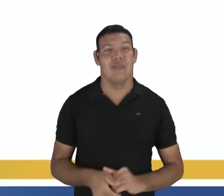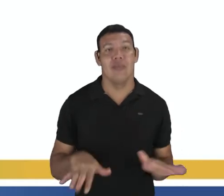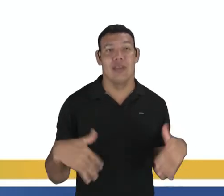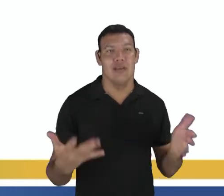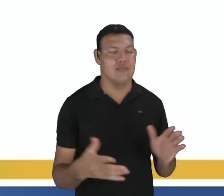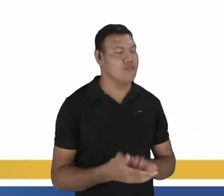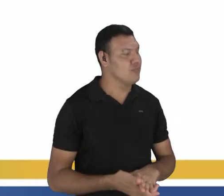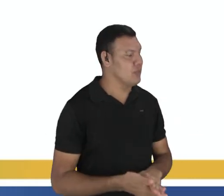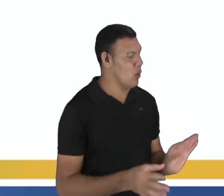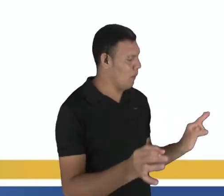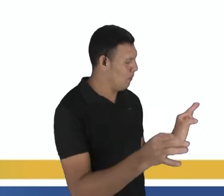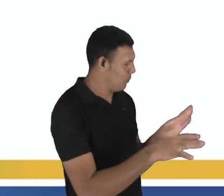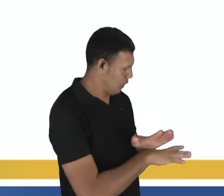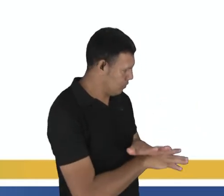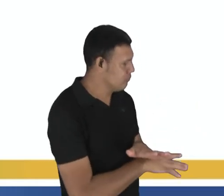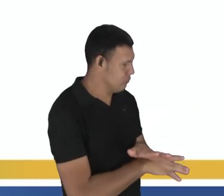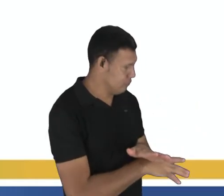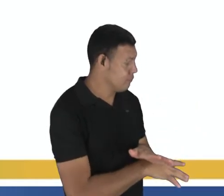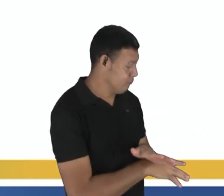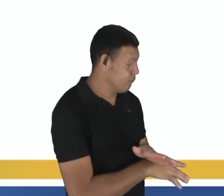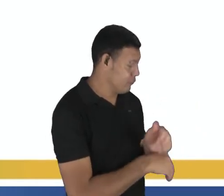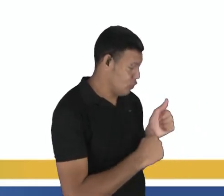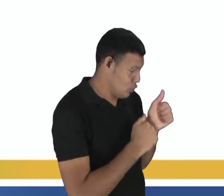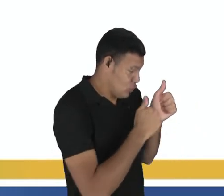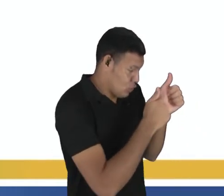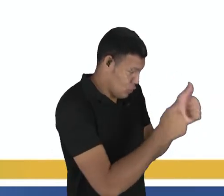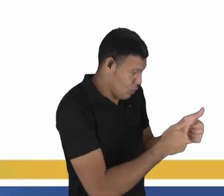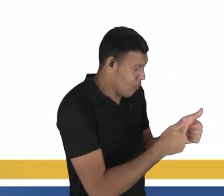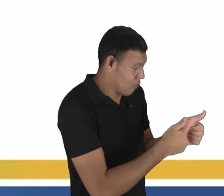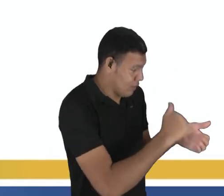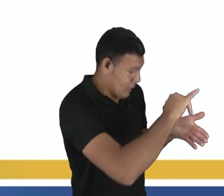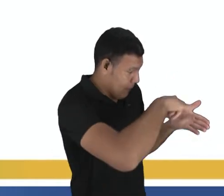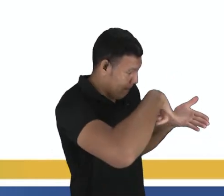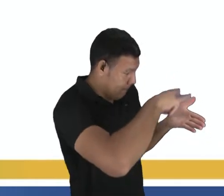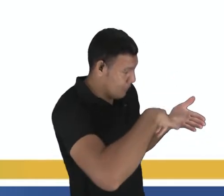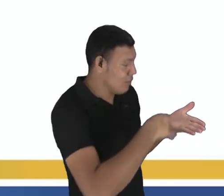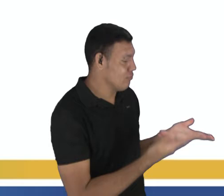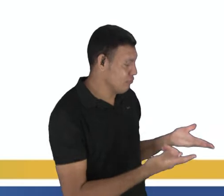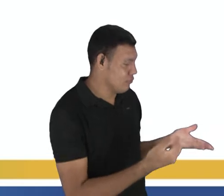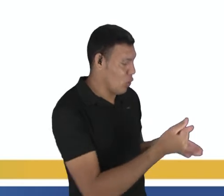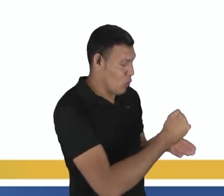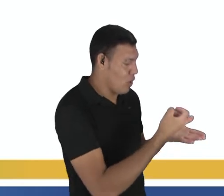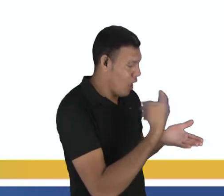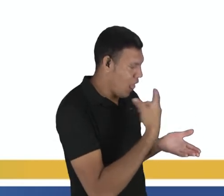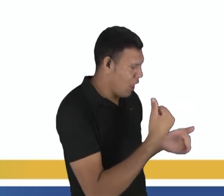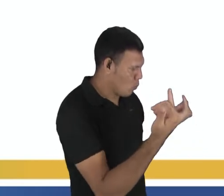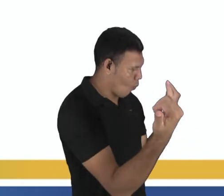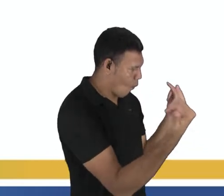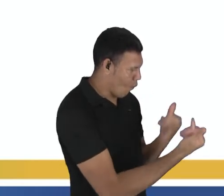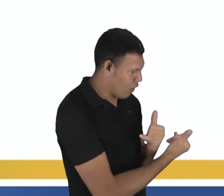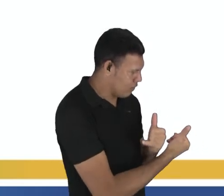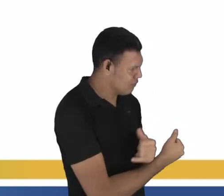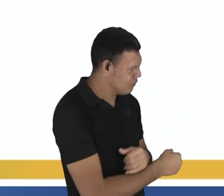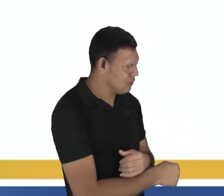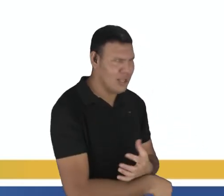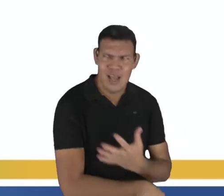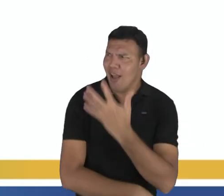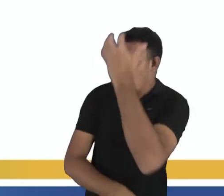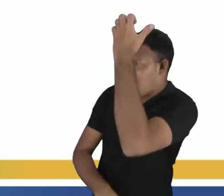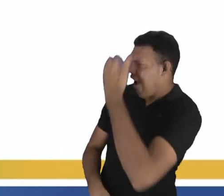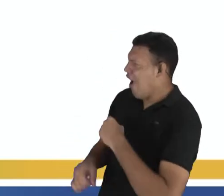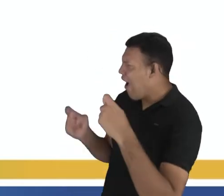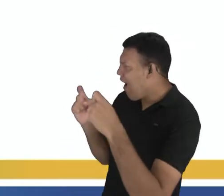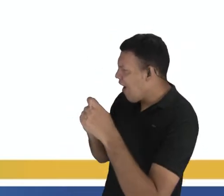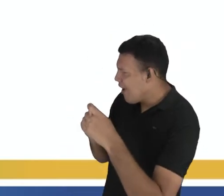exemplo. Pronto. Siga essa receita que eu lhe garanto que emagrecerá. Sério, doutor? Aí vai